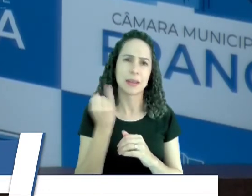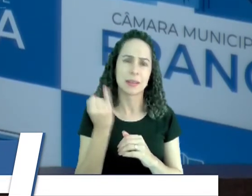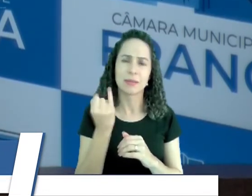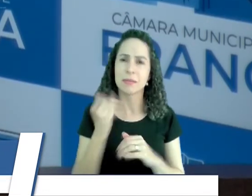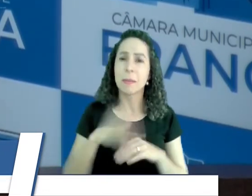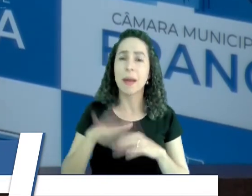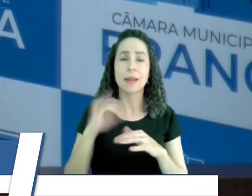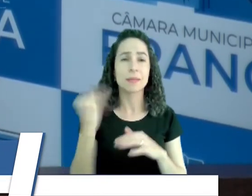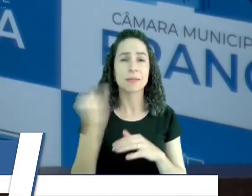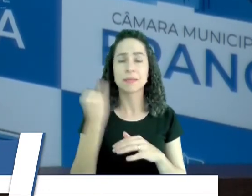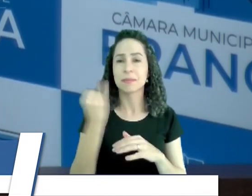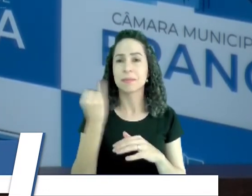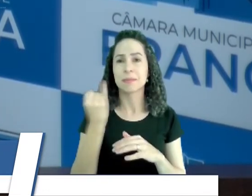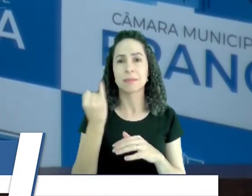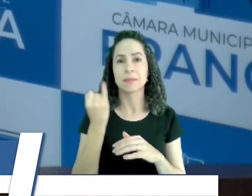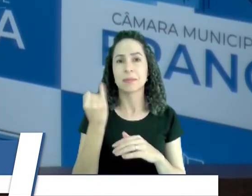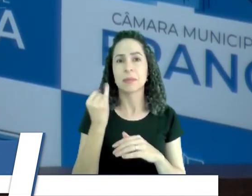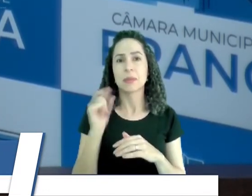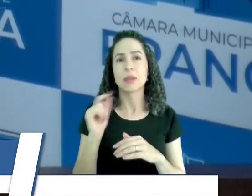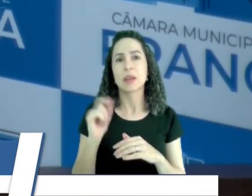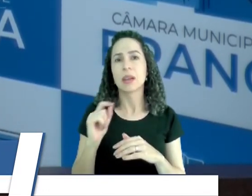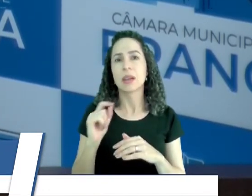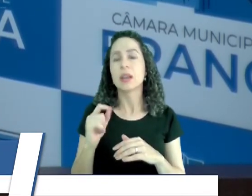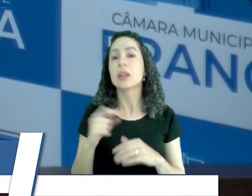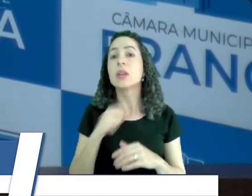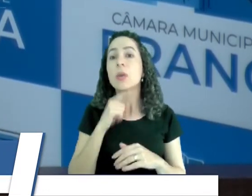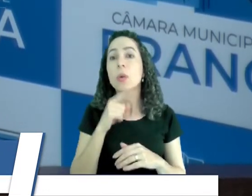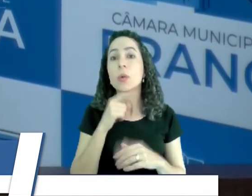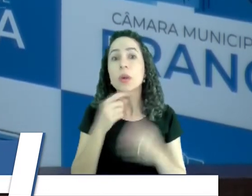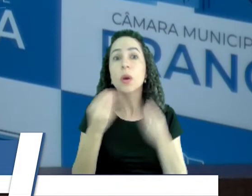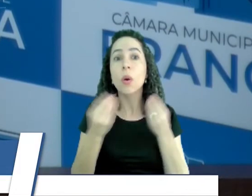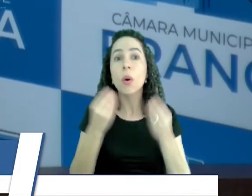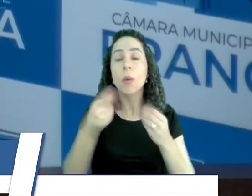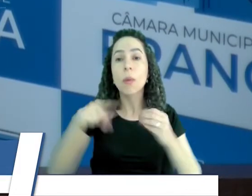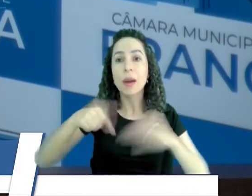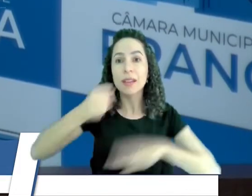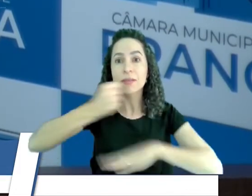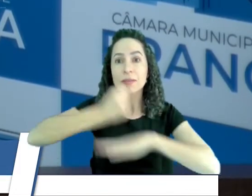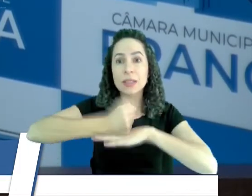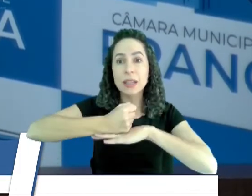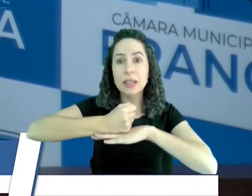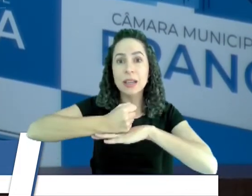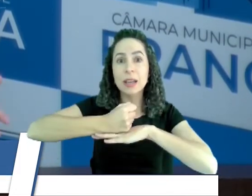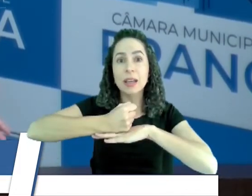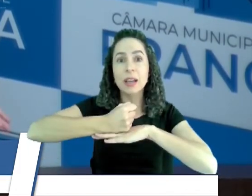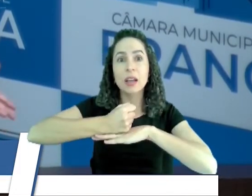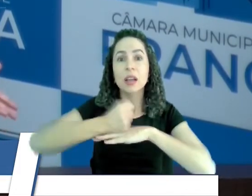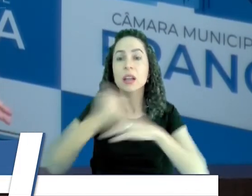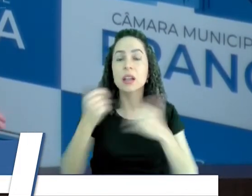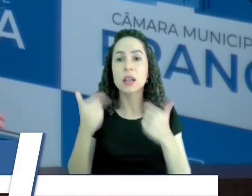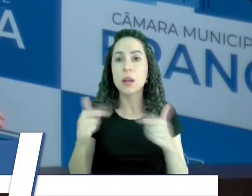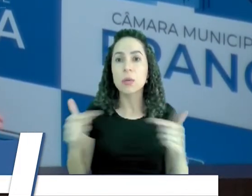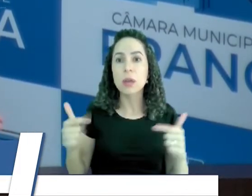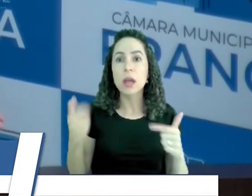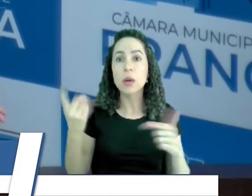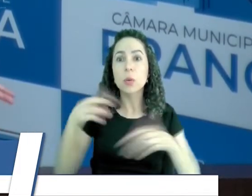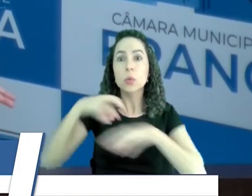essa é imprescindível. Não é possível que uma cidade do tamanho de Franca não tenha um